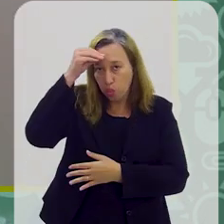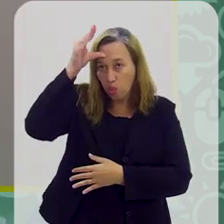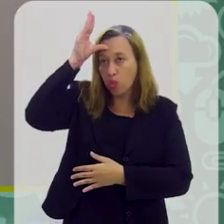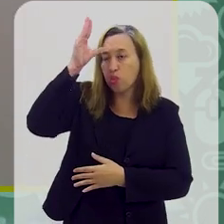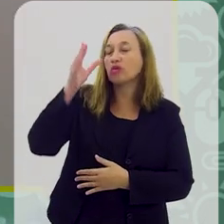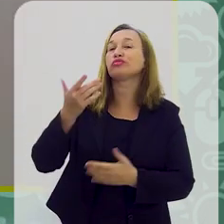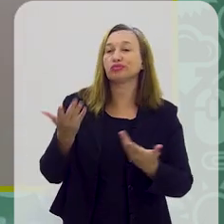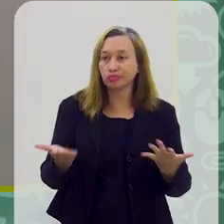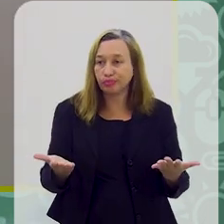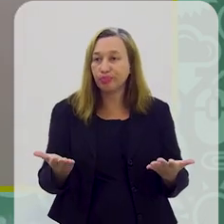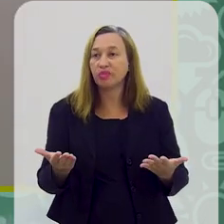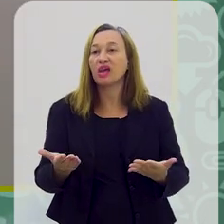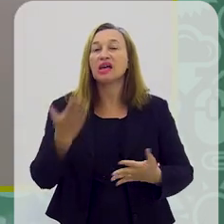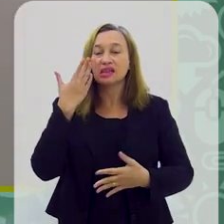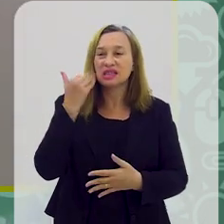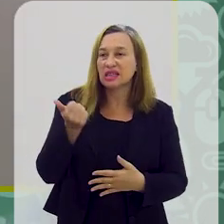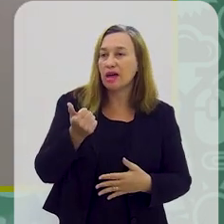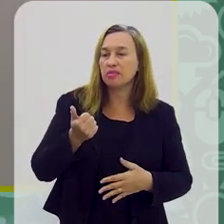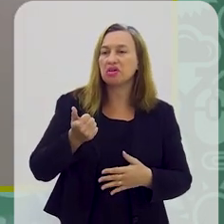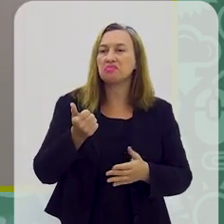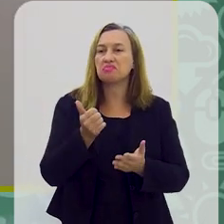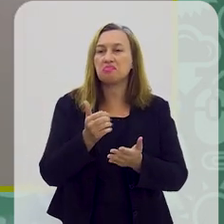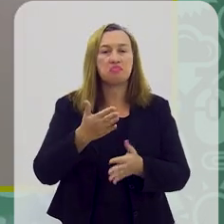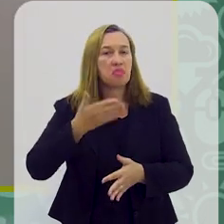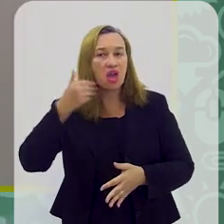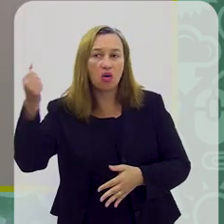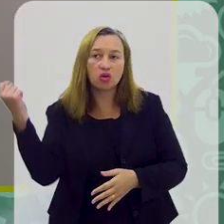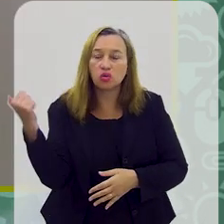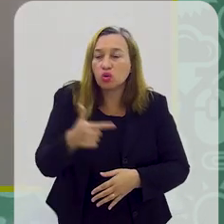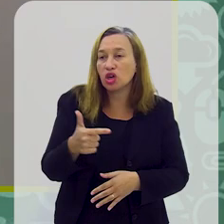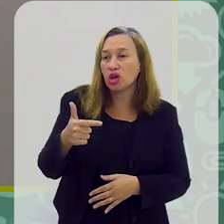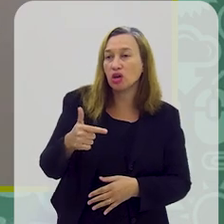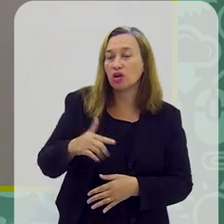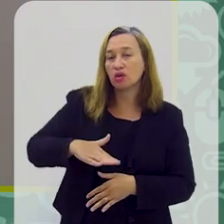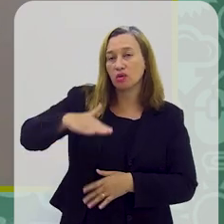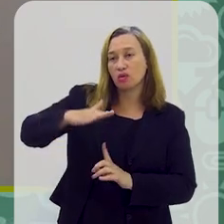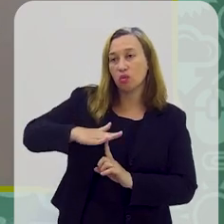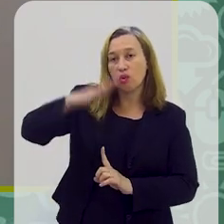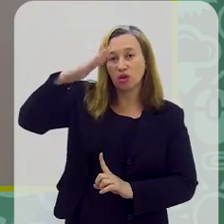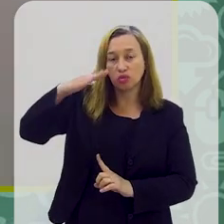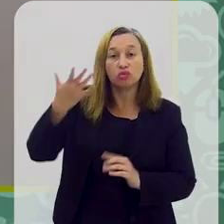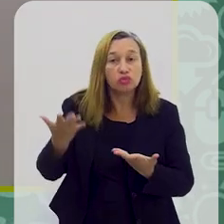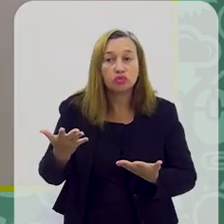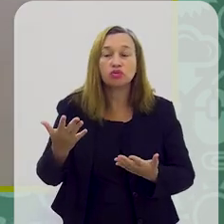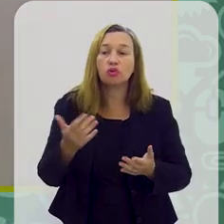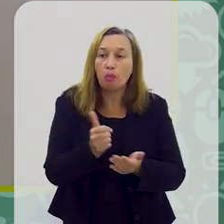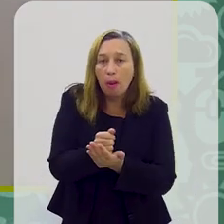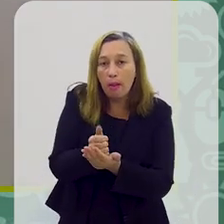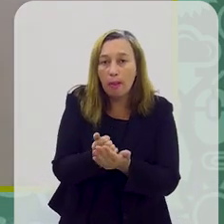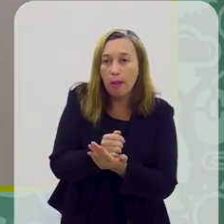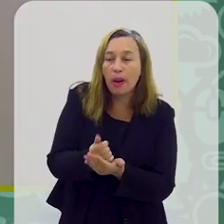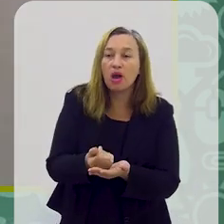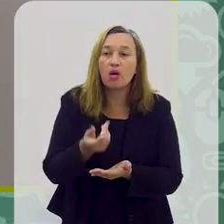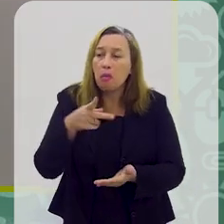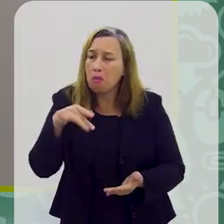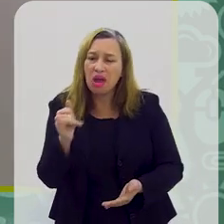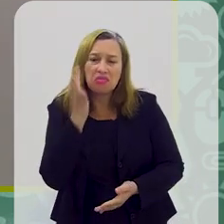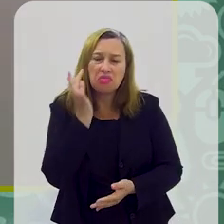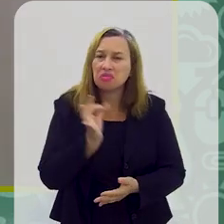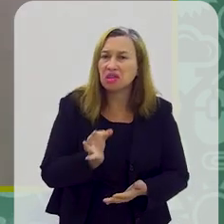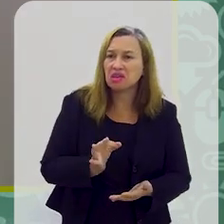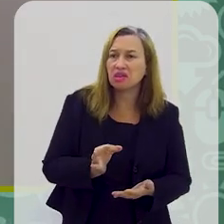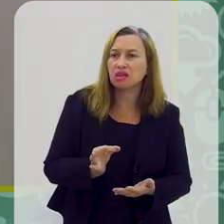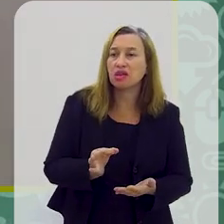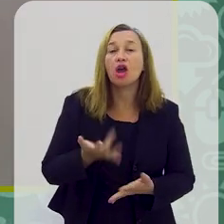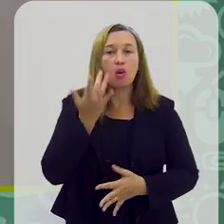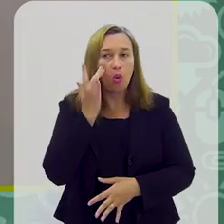muito grande. Que elas sabem mexer muito melhor do que a gente, e os pais não entendem